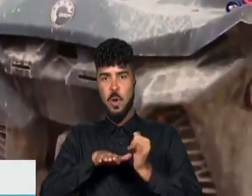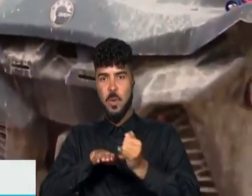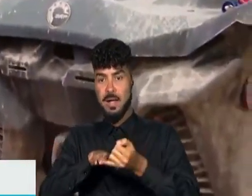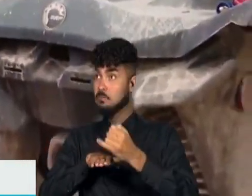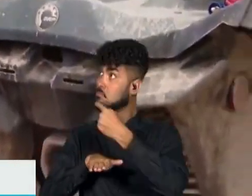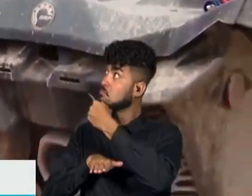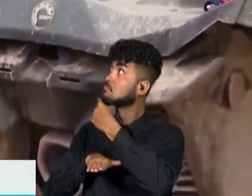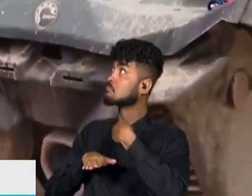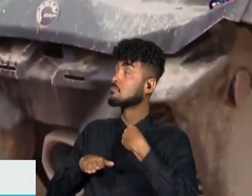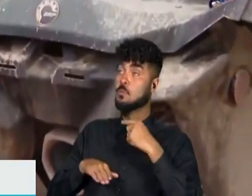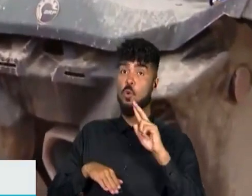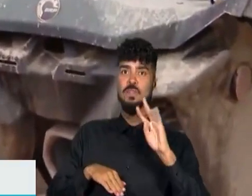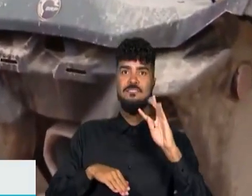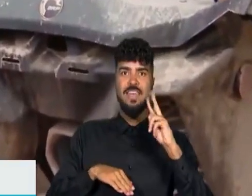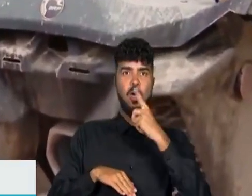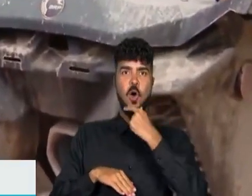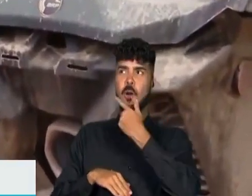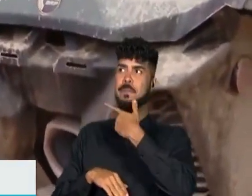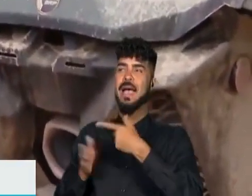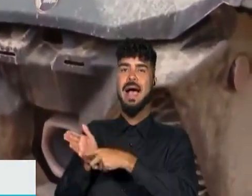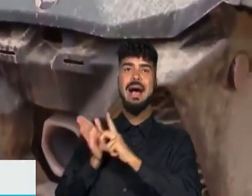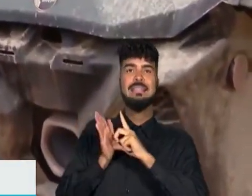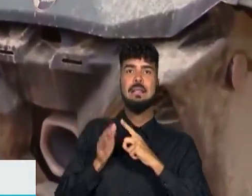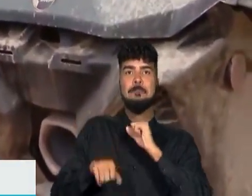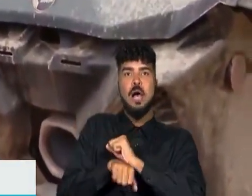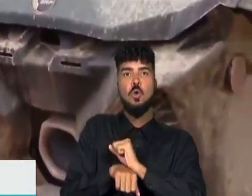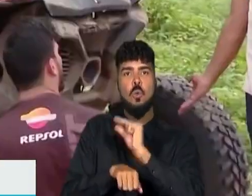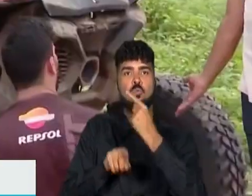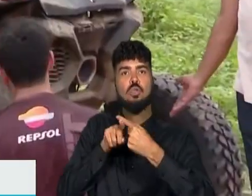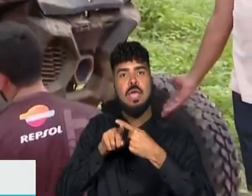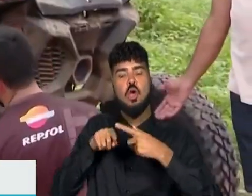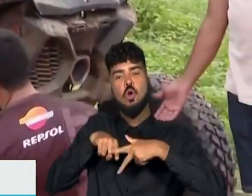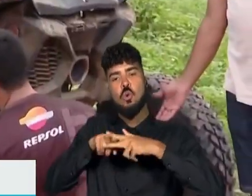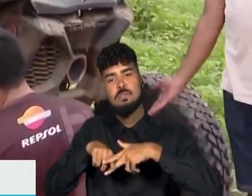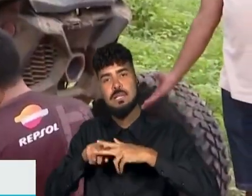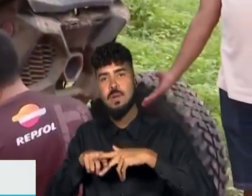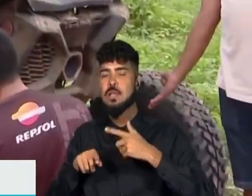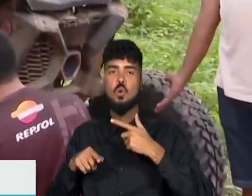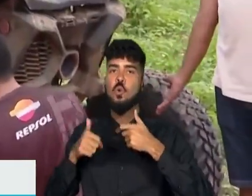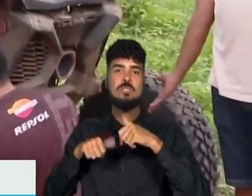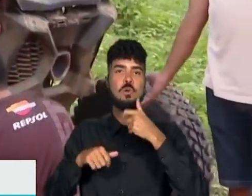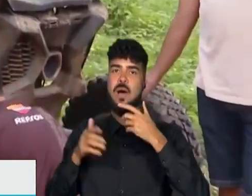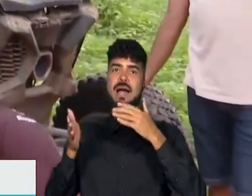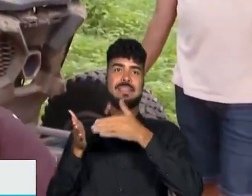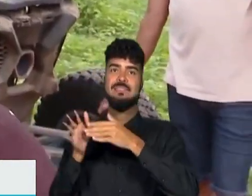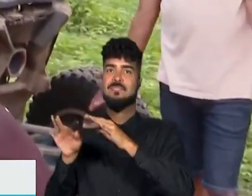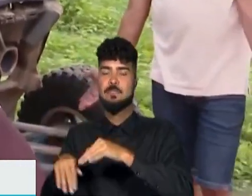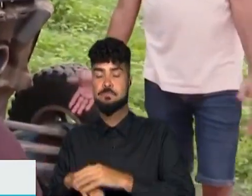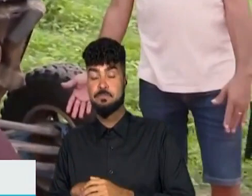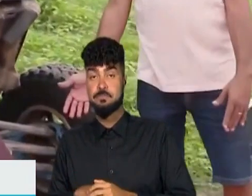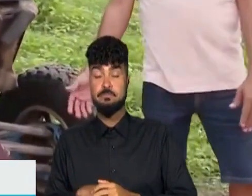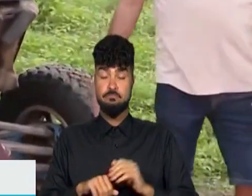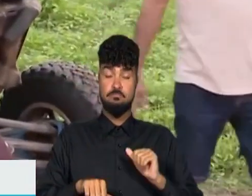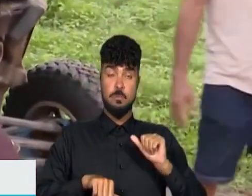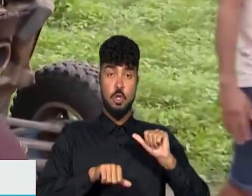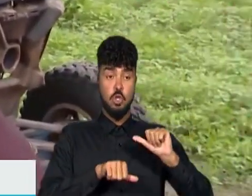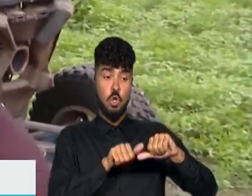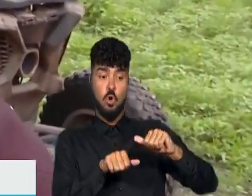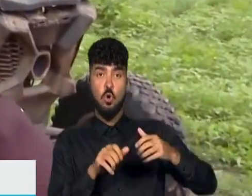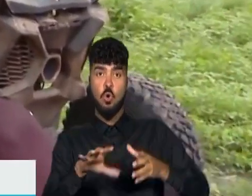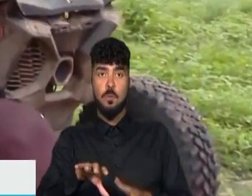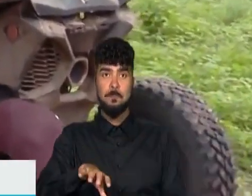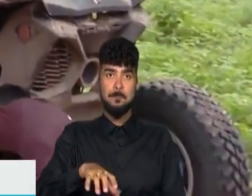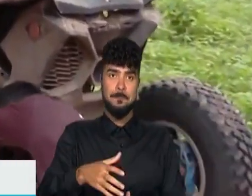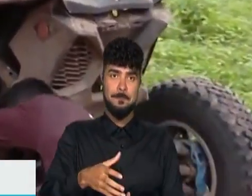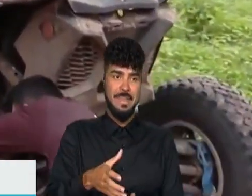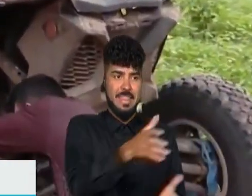que antecipar a parada do dia para um concerto. A gente teve que trocar o pneu. No dia que a gente vinha andando bem